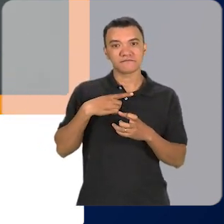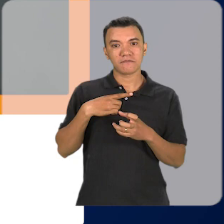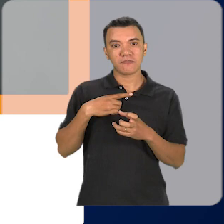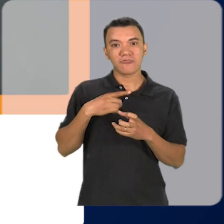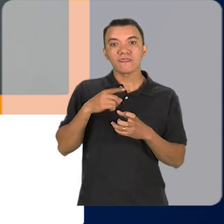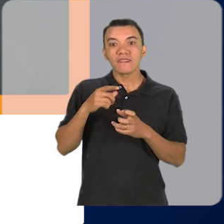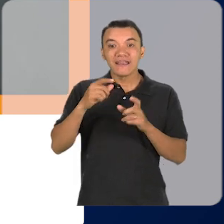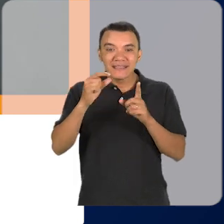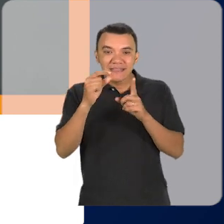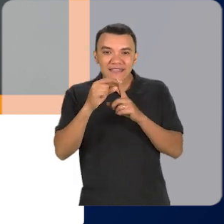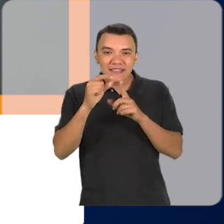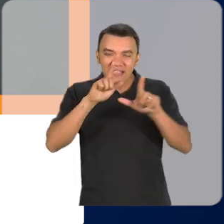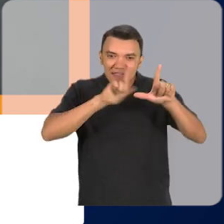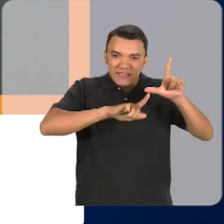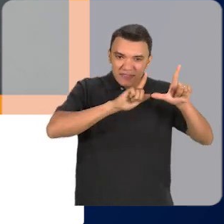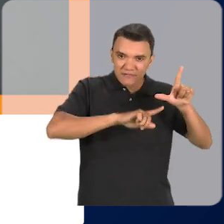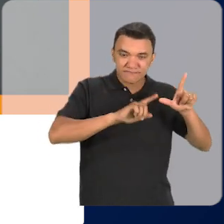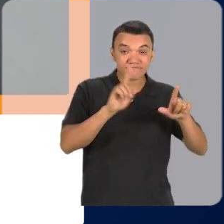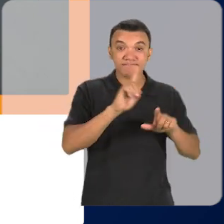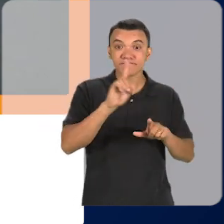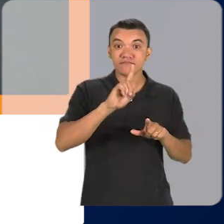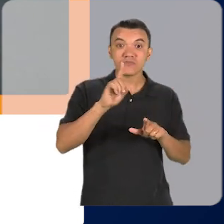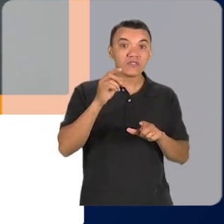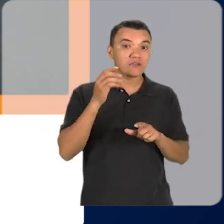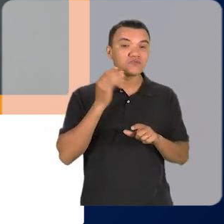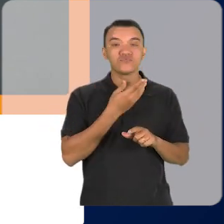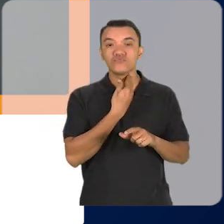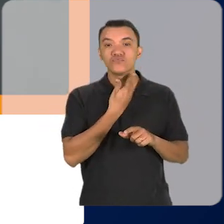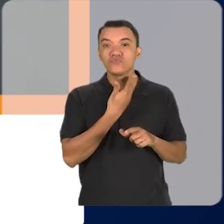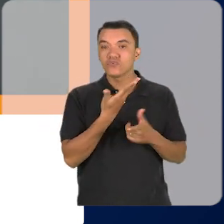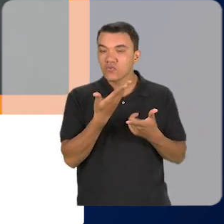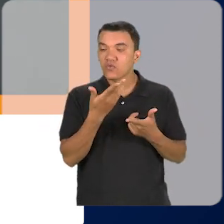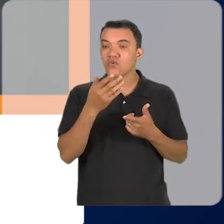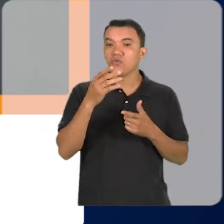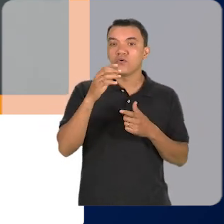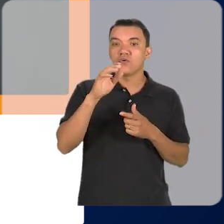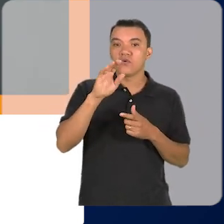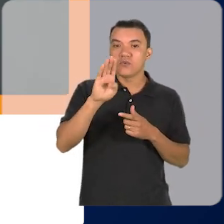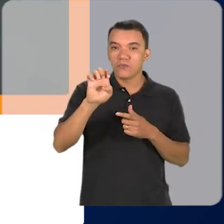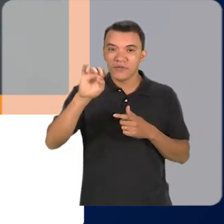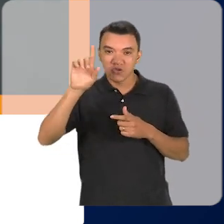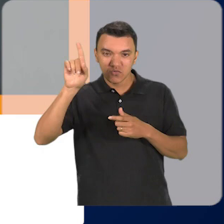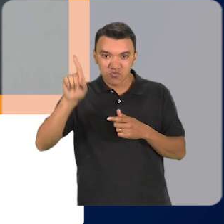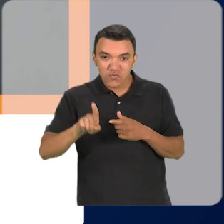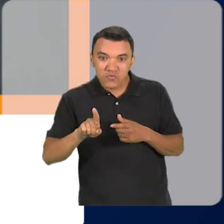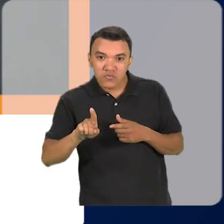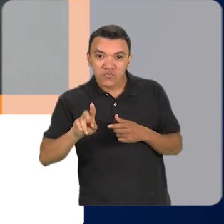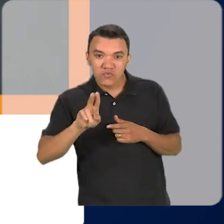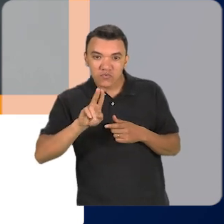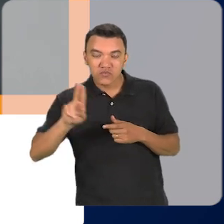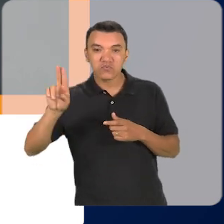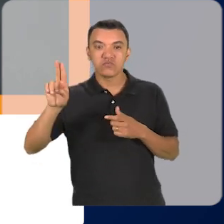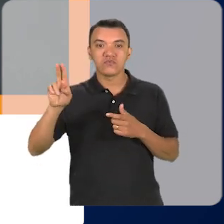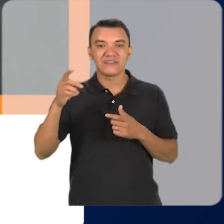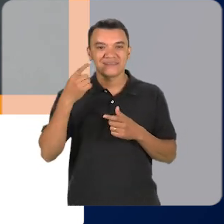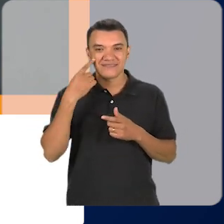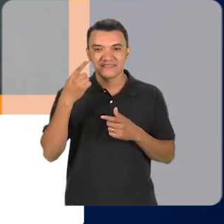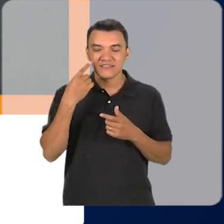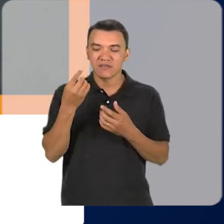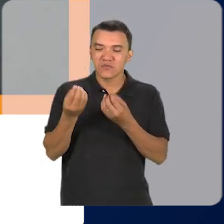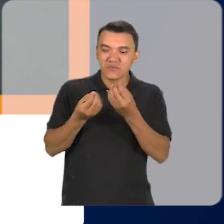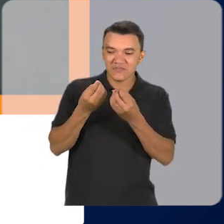é a letra em si, mas é esse som, olha o beiju. Então, a forma como